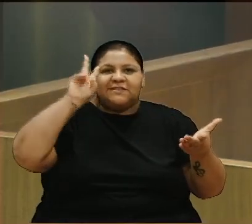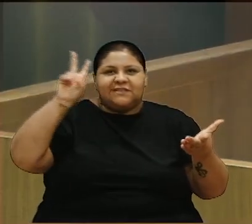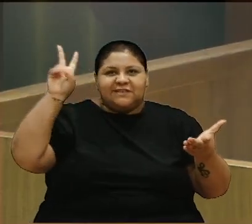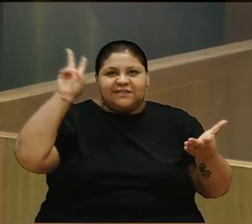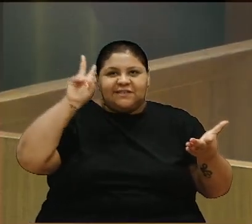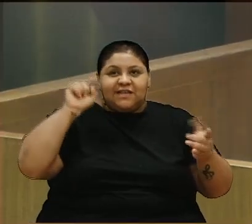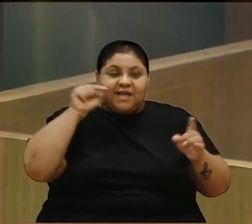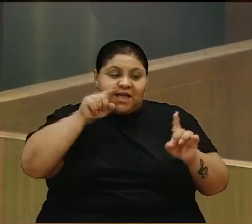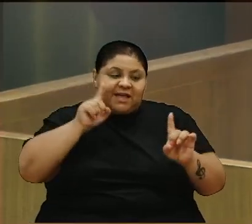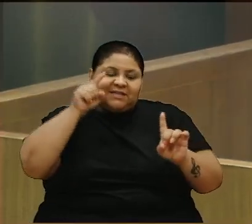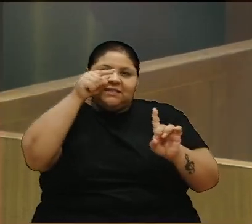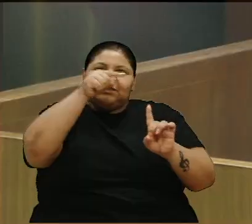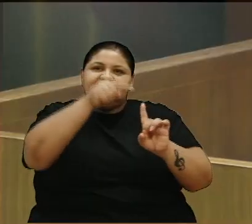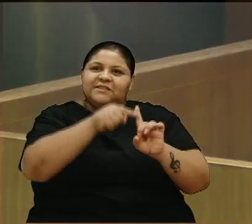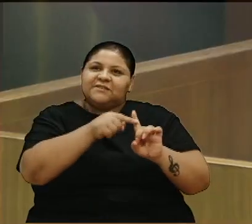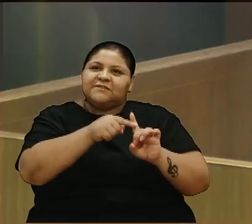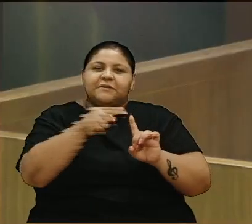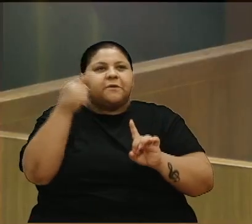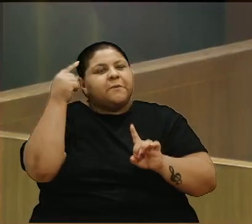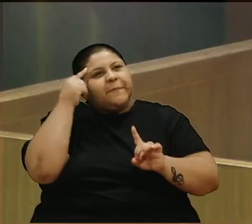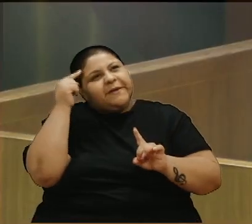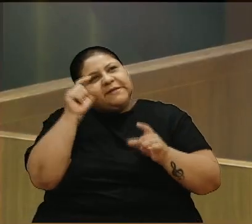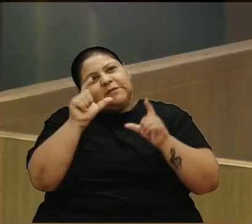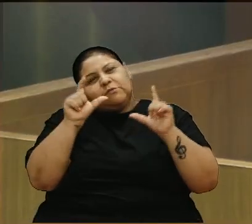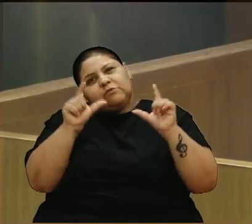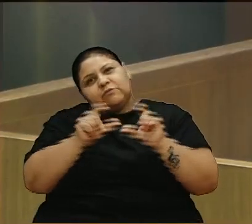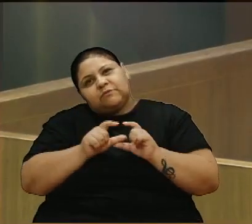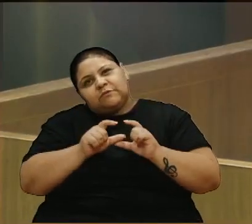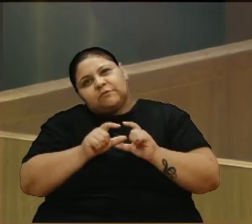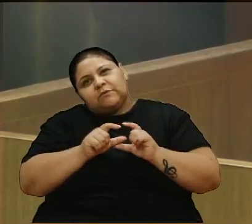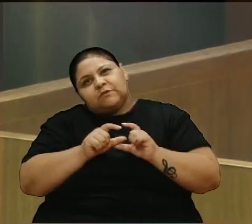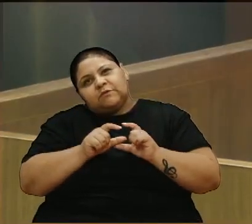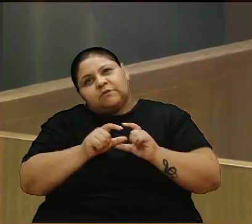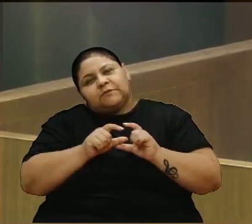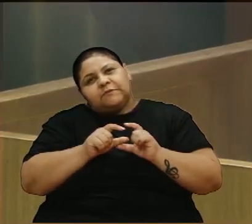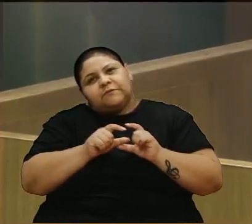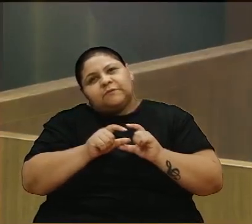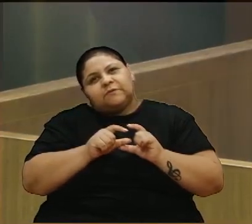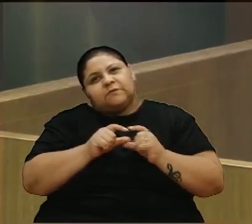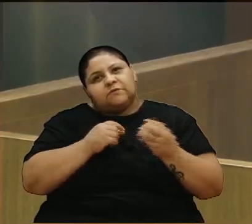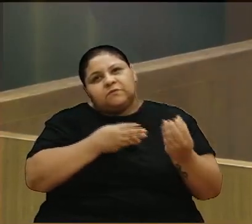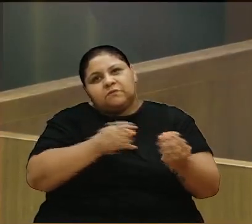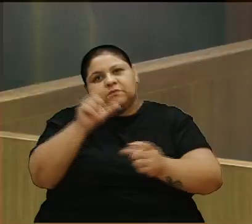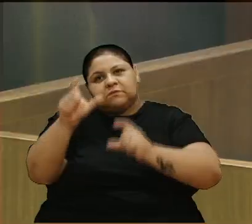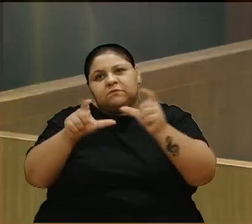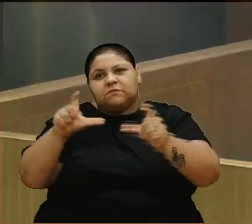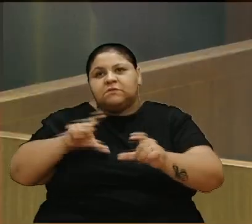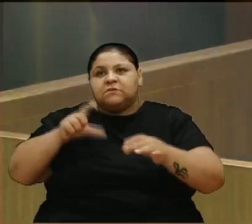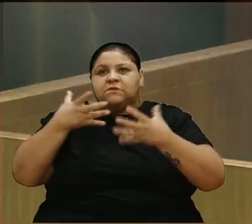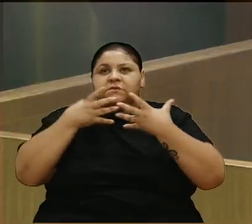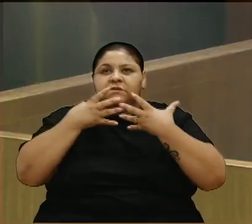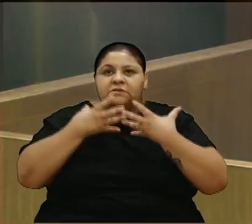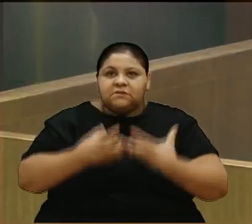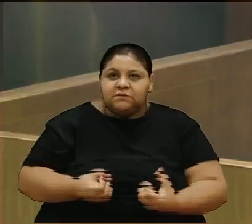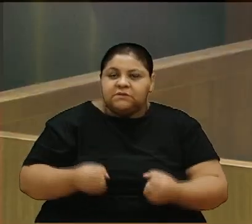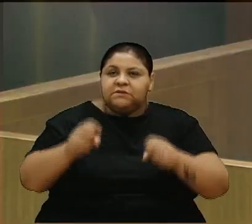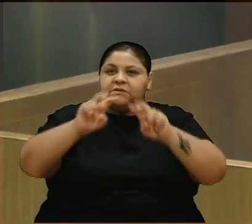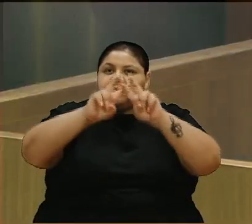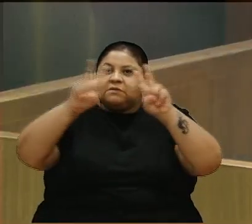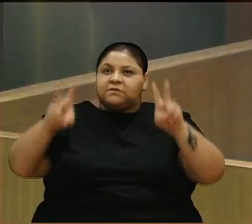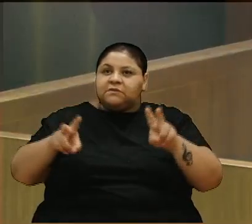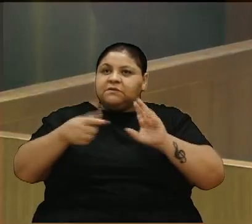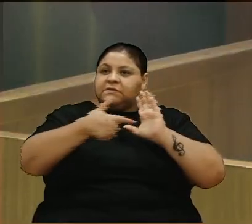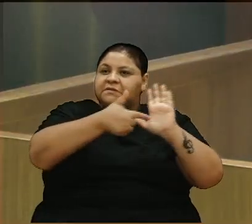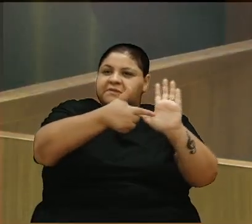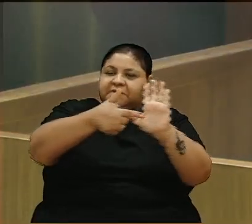Que é essa a ideia, né? A gente que pensa um pouco sobre essa questão, que Muitas pessoas têm abraçado essa causa, têm levado ela adiante,